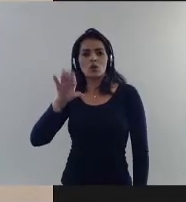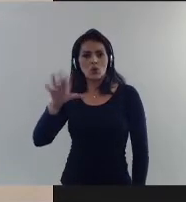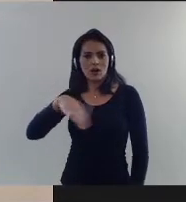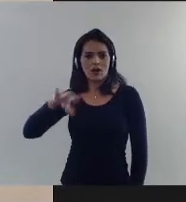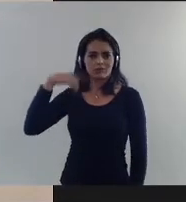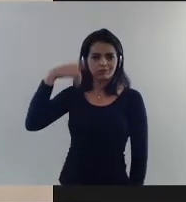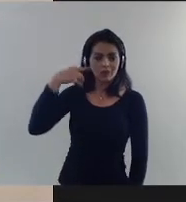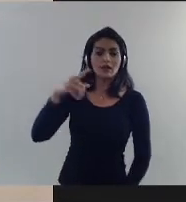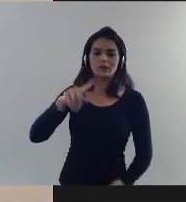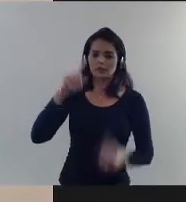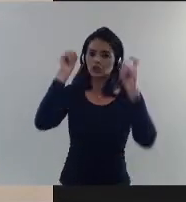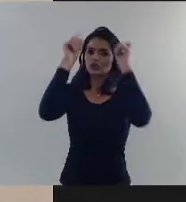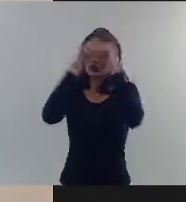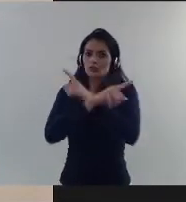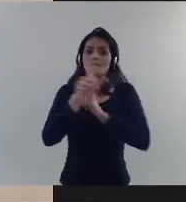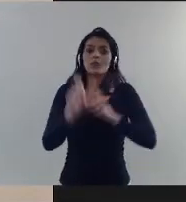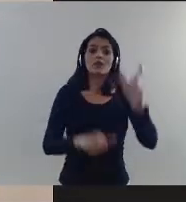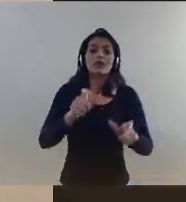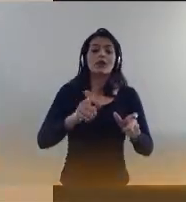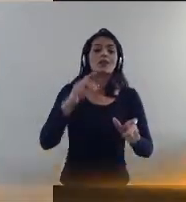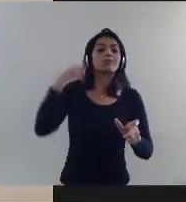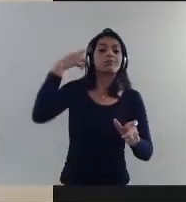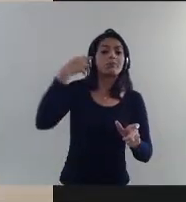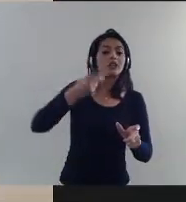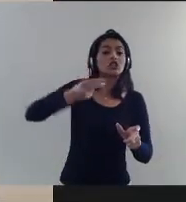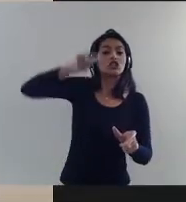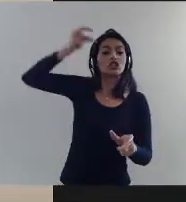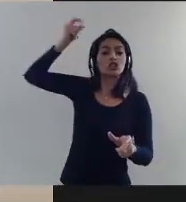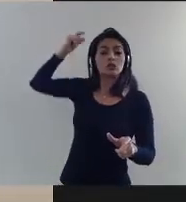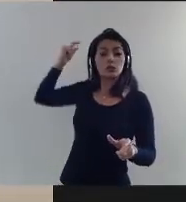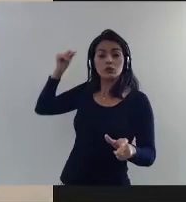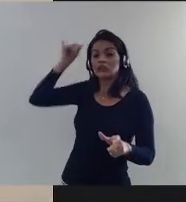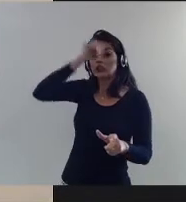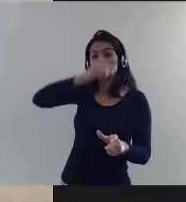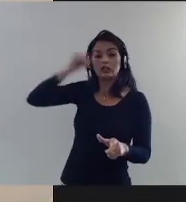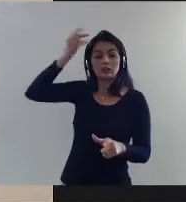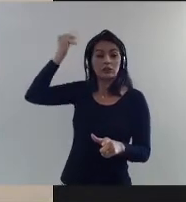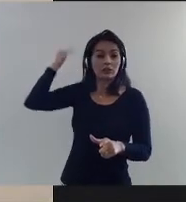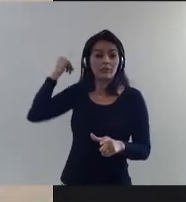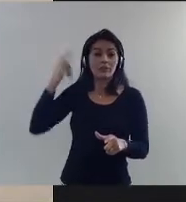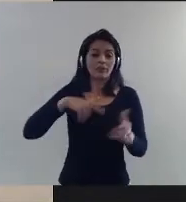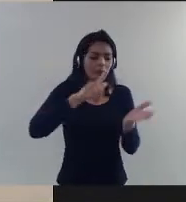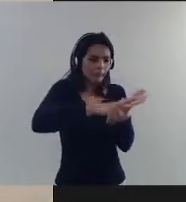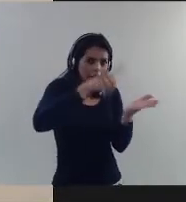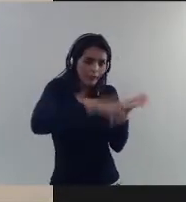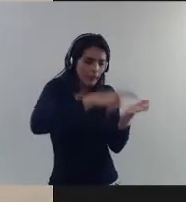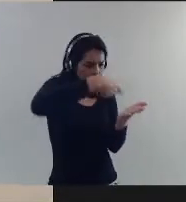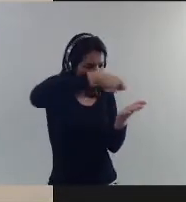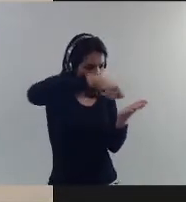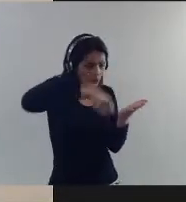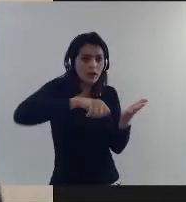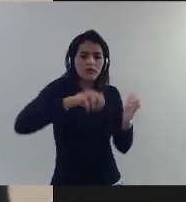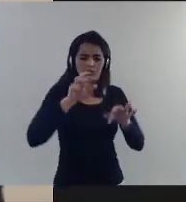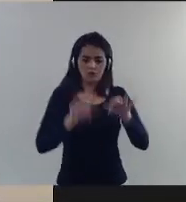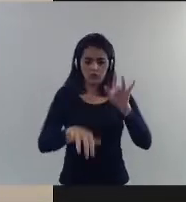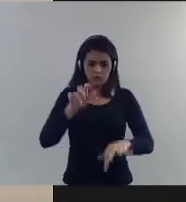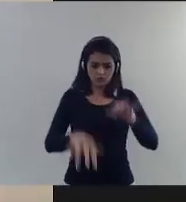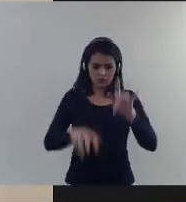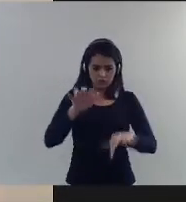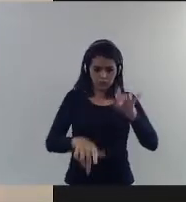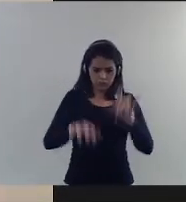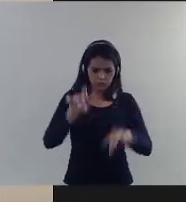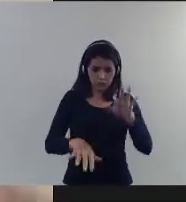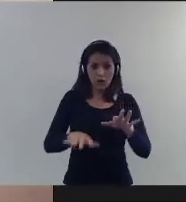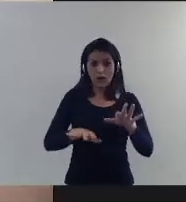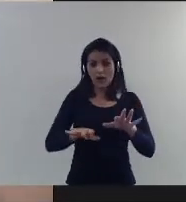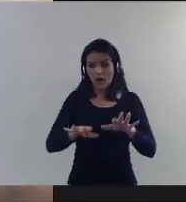advocacia, principalmente para os advogados antigos. Se antes fazia na mão petição, foi para a máquina da datilografia, foi para o computador, já